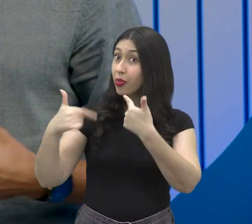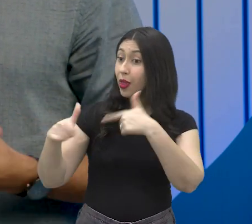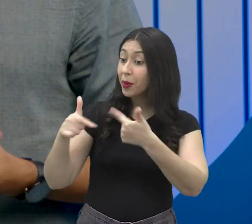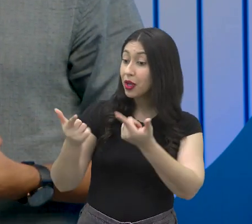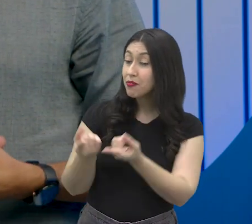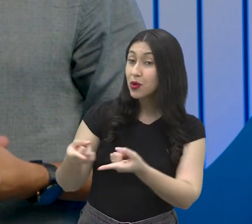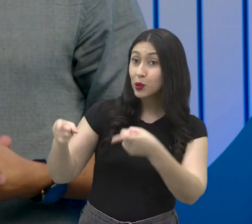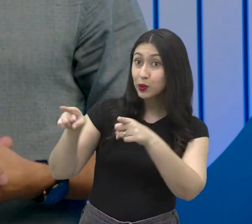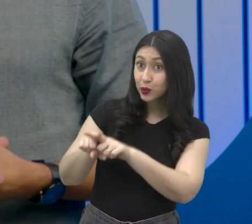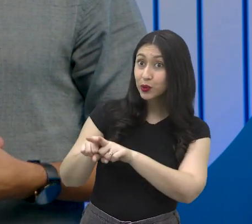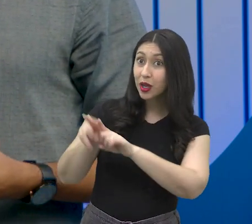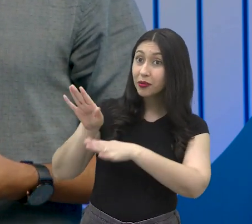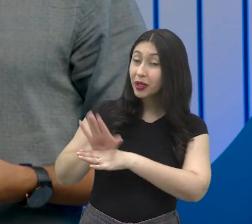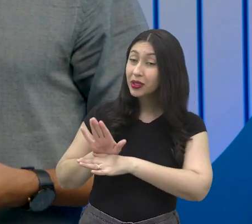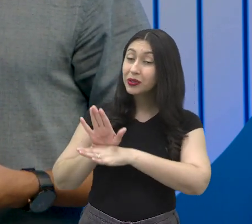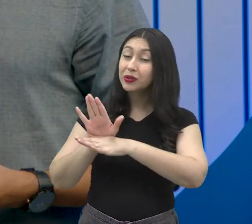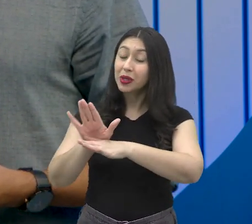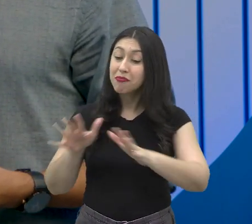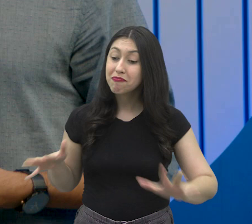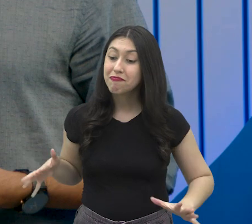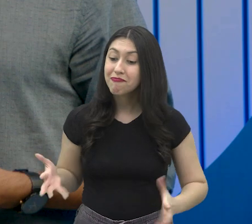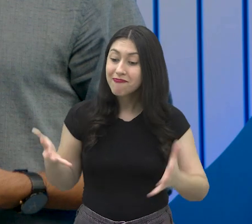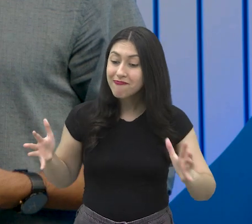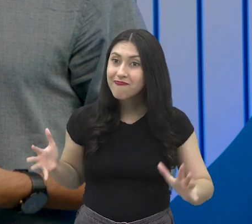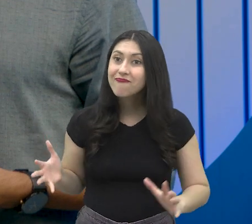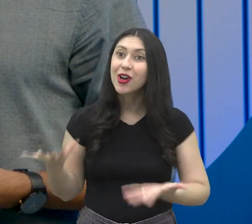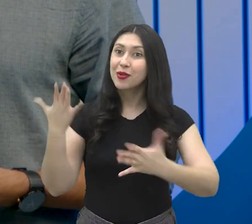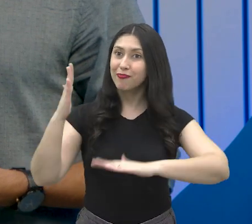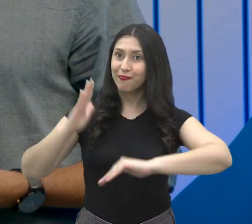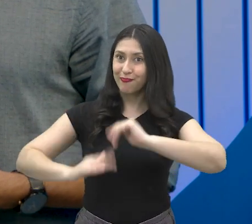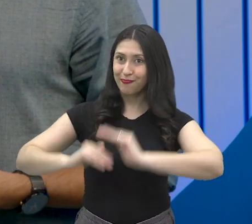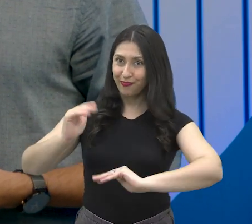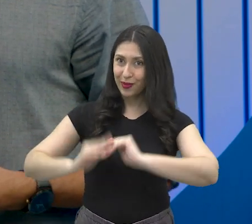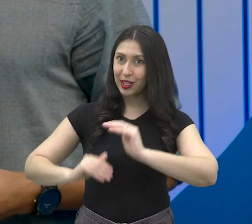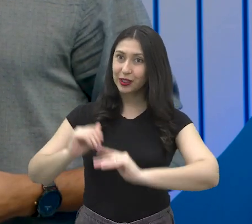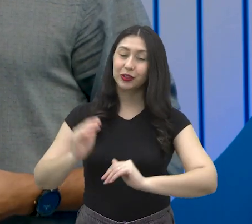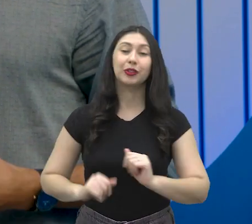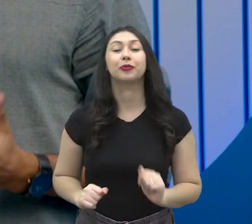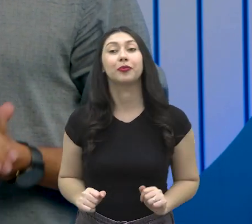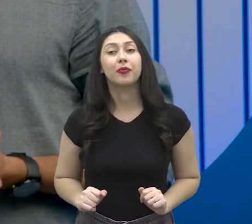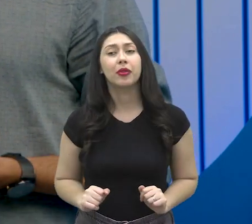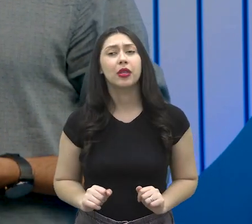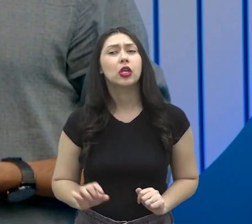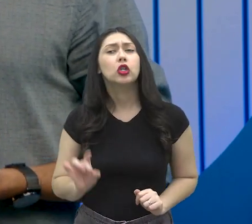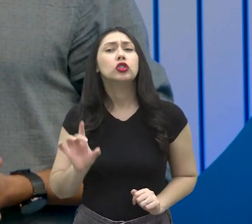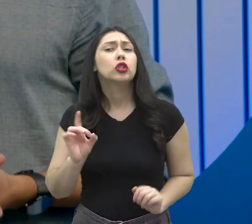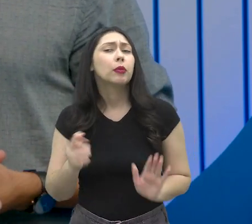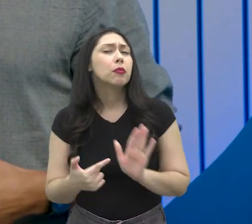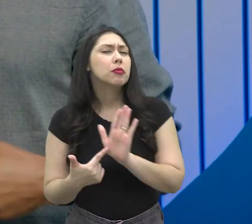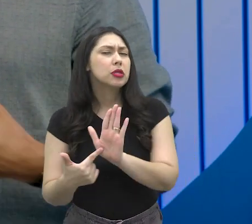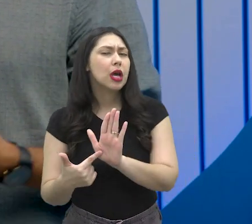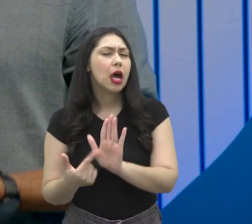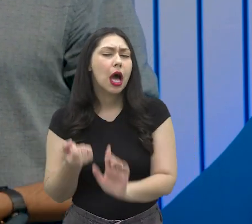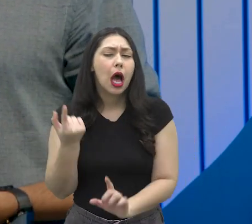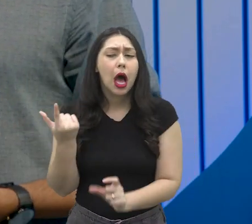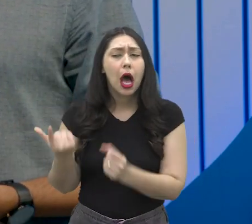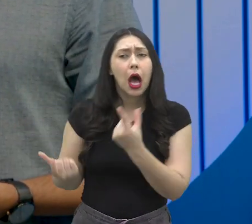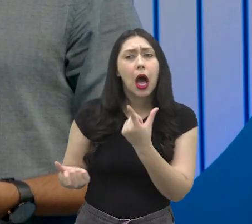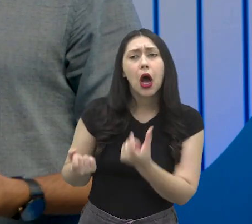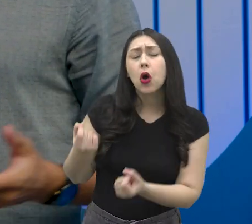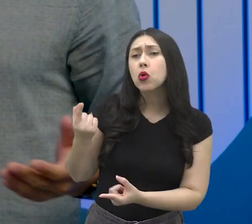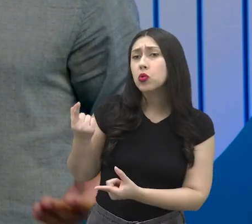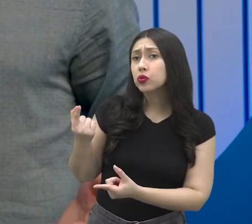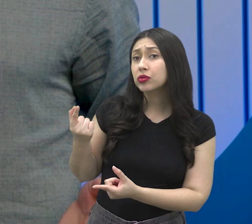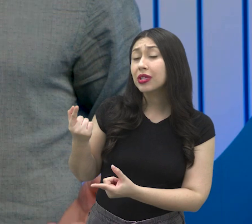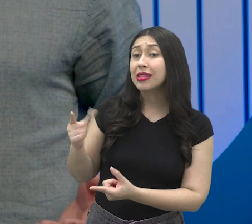trabalham juntos para promover e incentivar esse tipo de atividade. Só para a gente ter uma ideia, pessoal, alguns deles